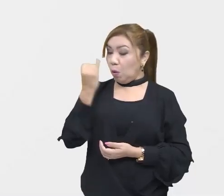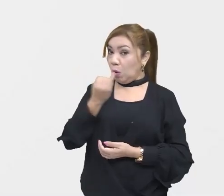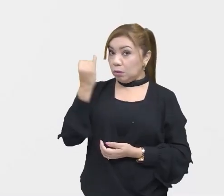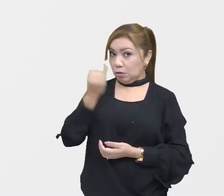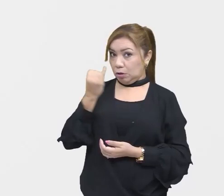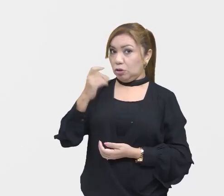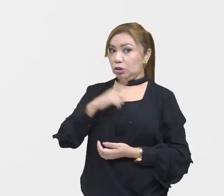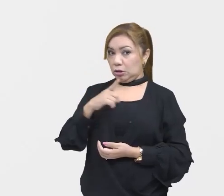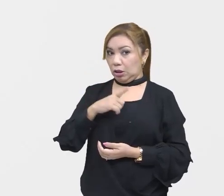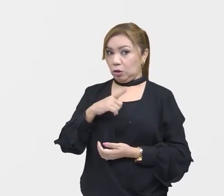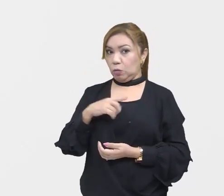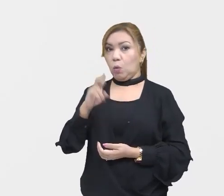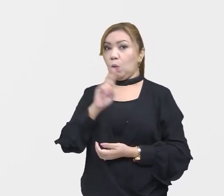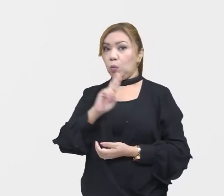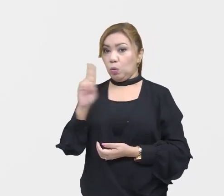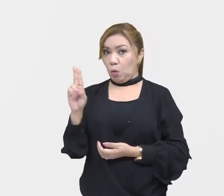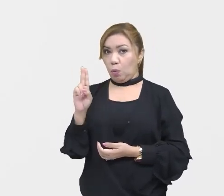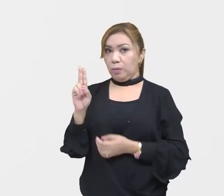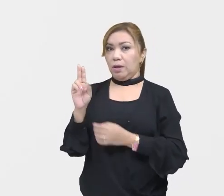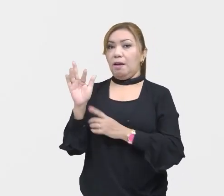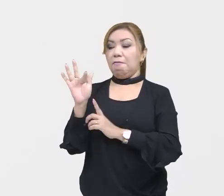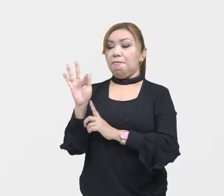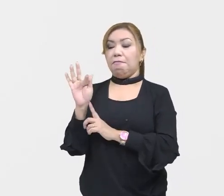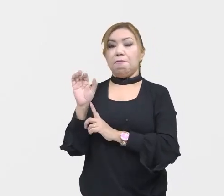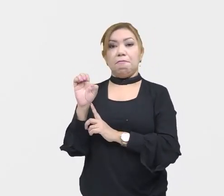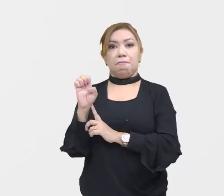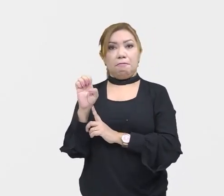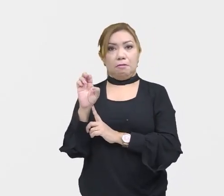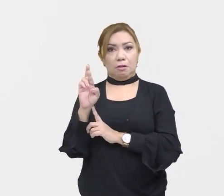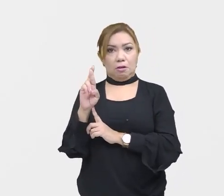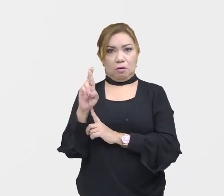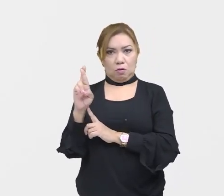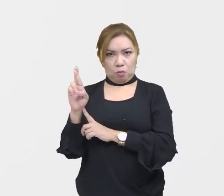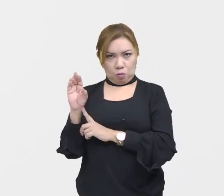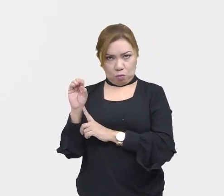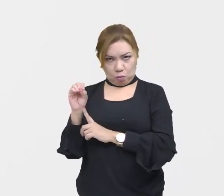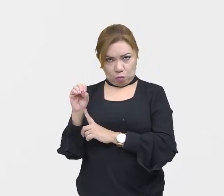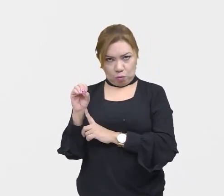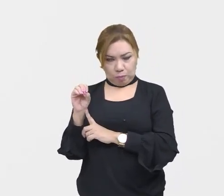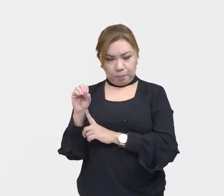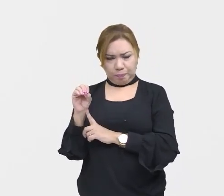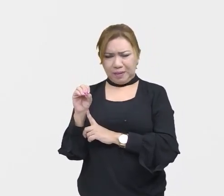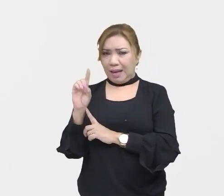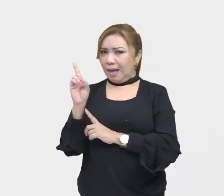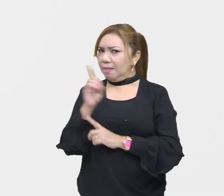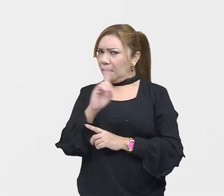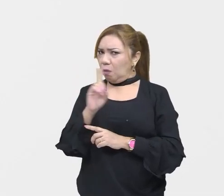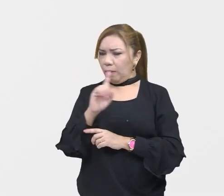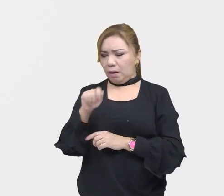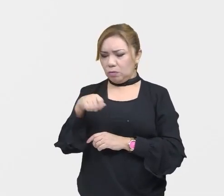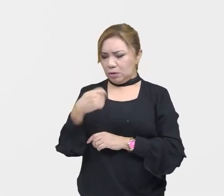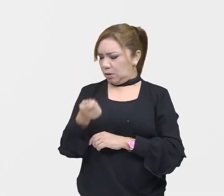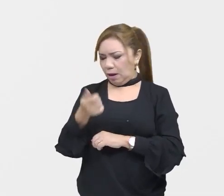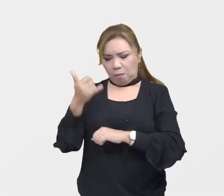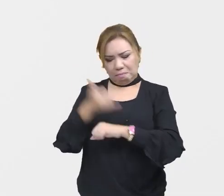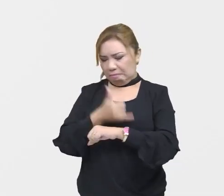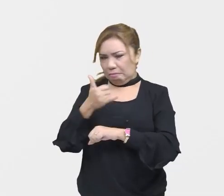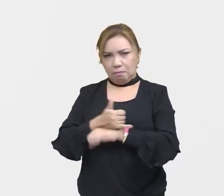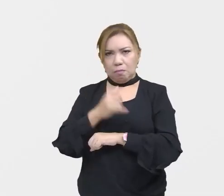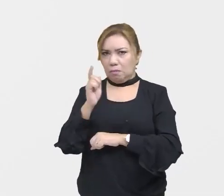o ferro. O ferro é encontrado nas carnes,